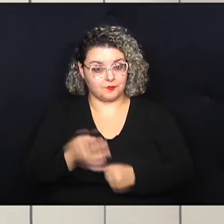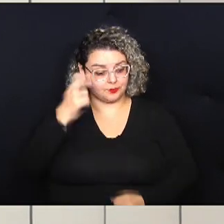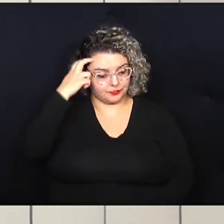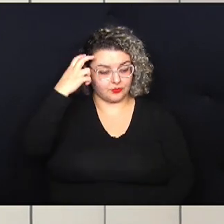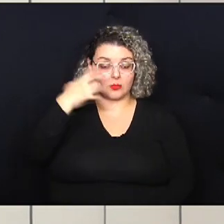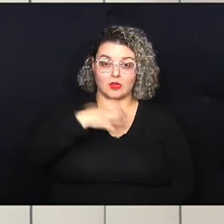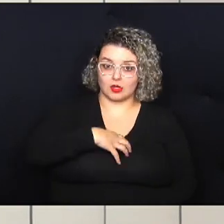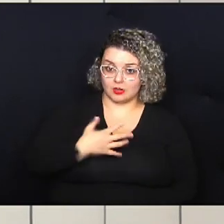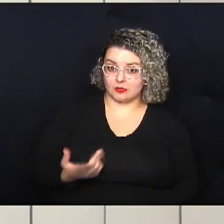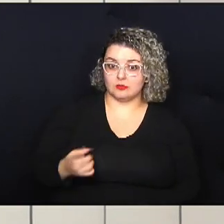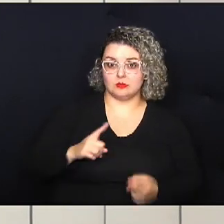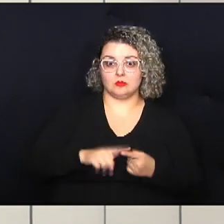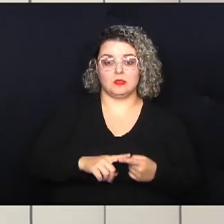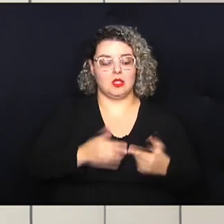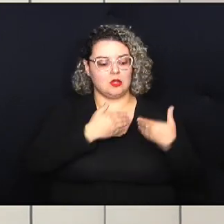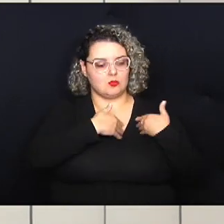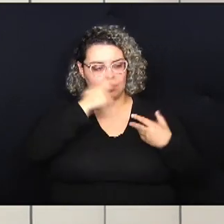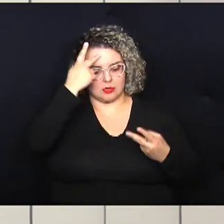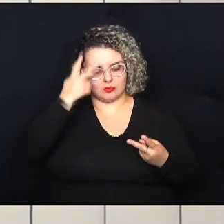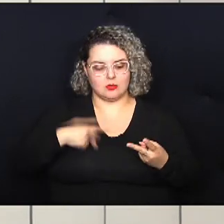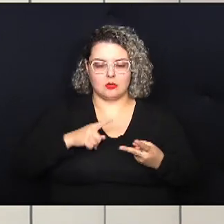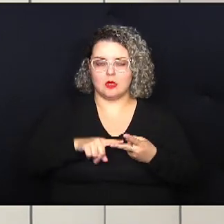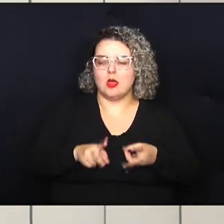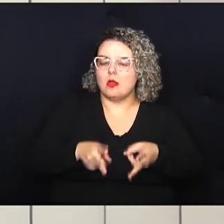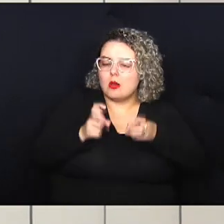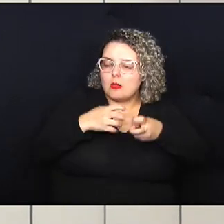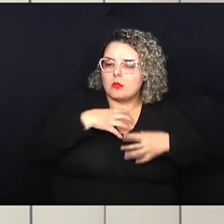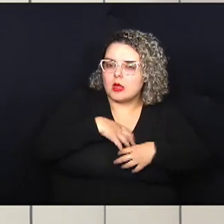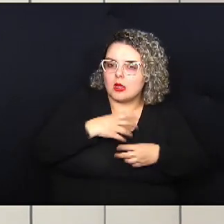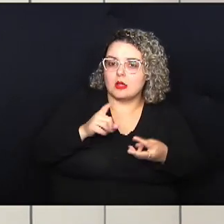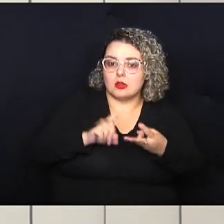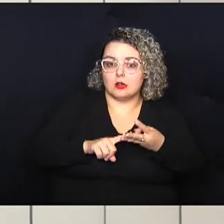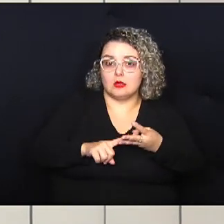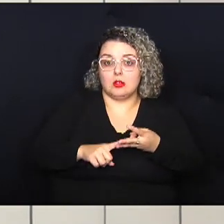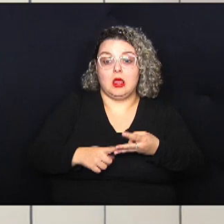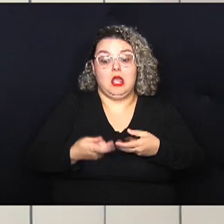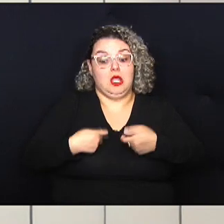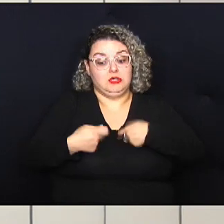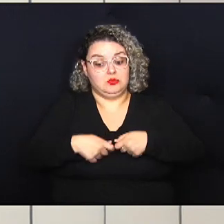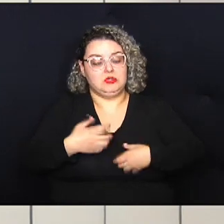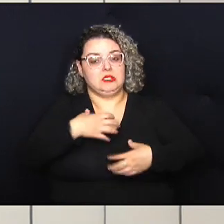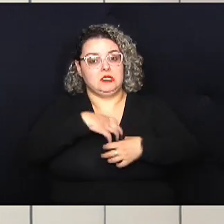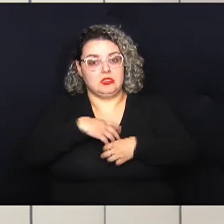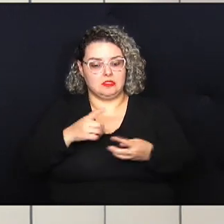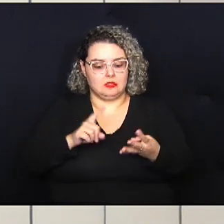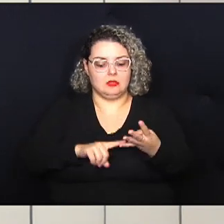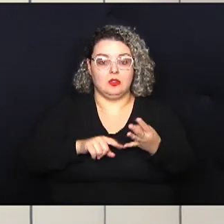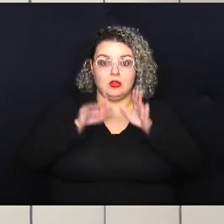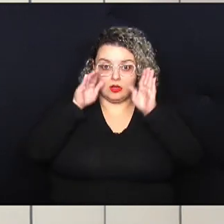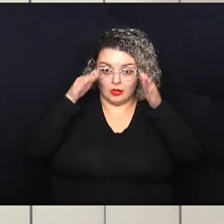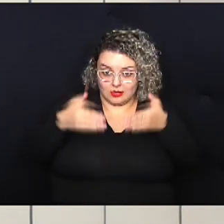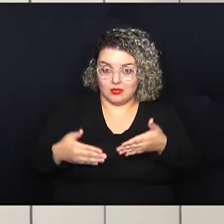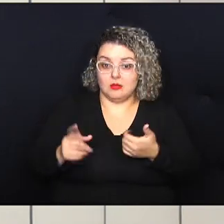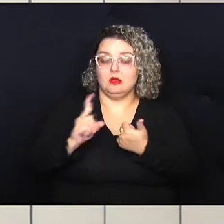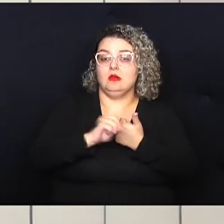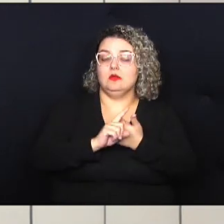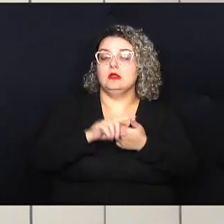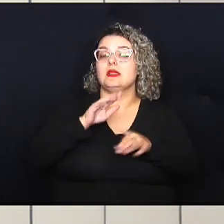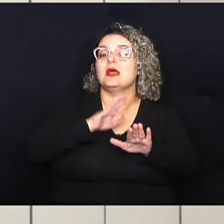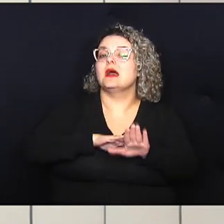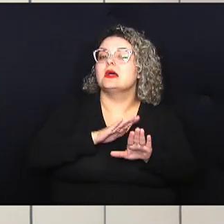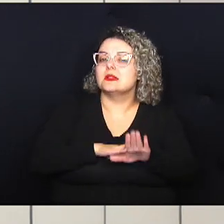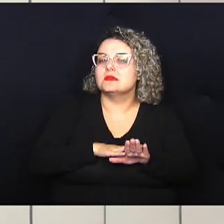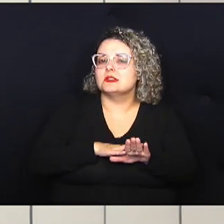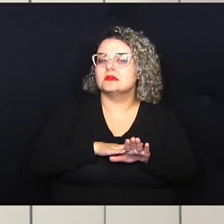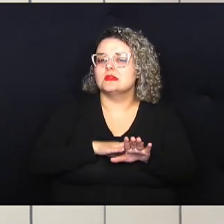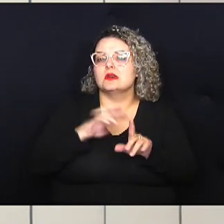emocional: autorresponsabilidade, percepção das emoções, gerenciamento das emoções, foco e ação. Do seu